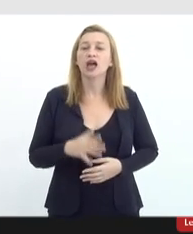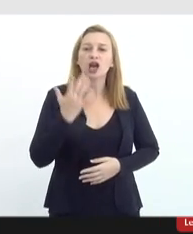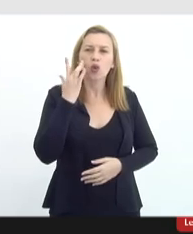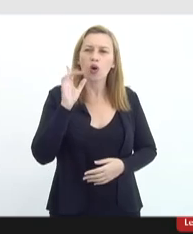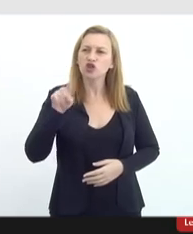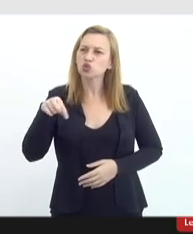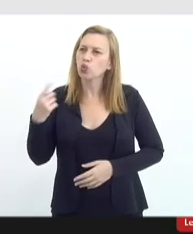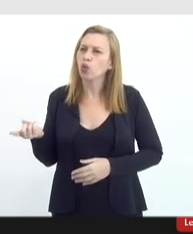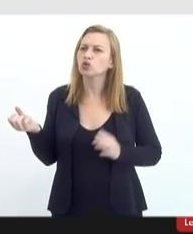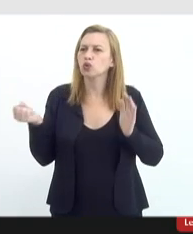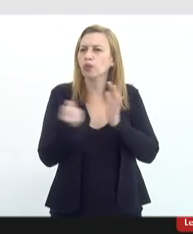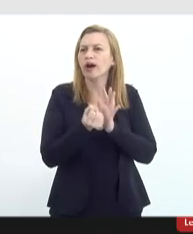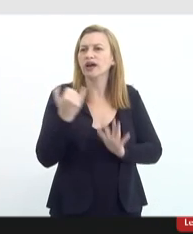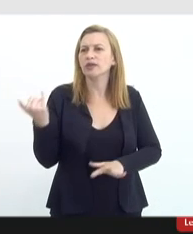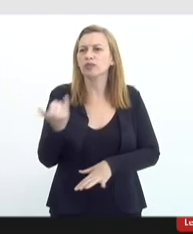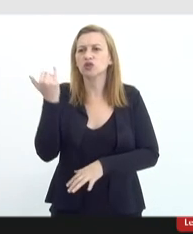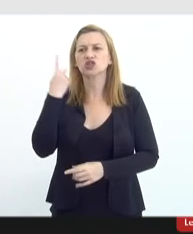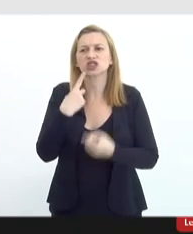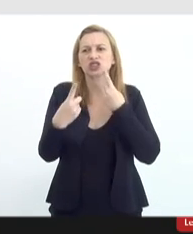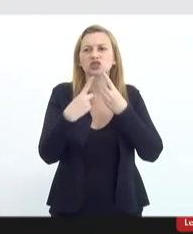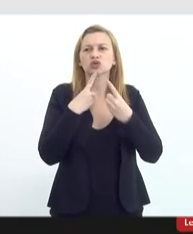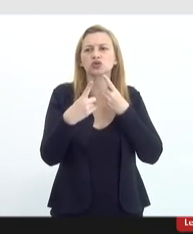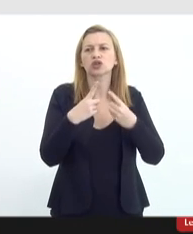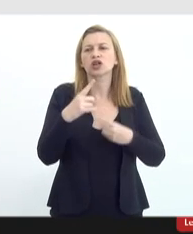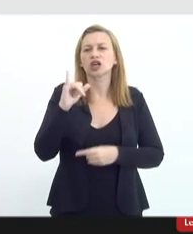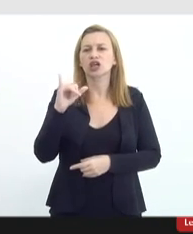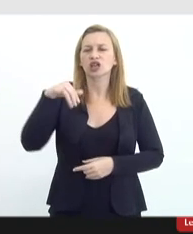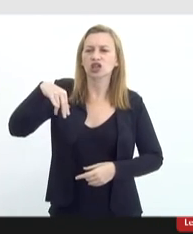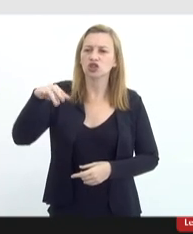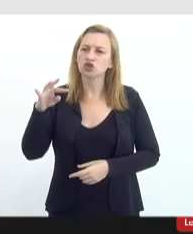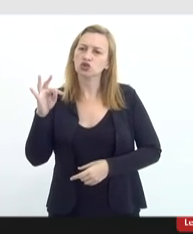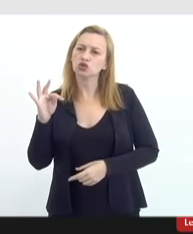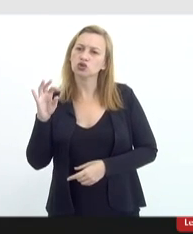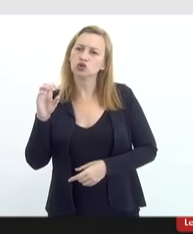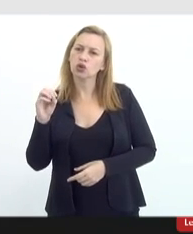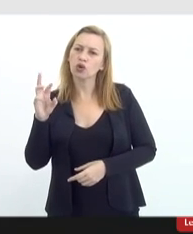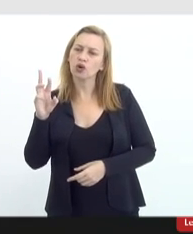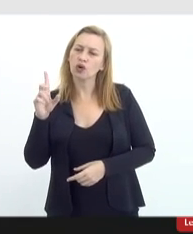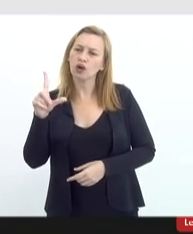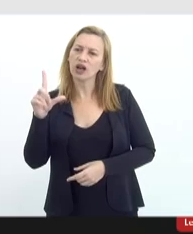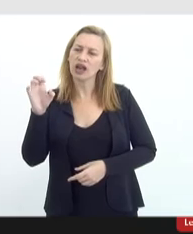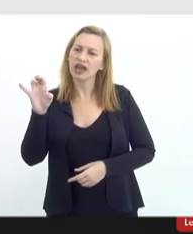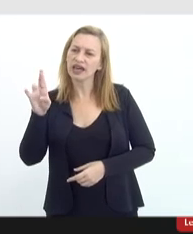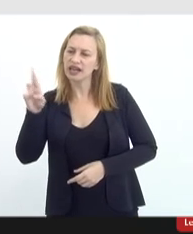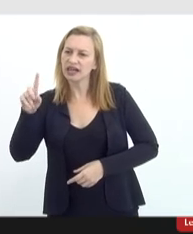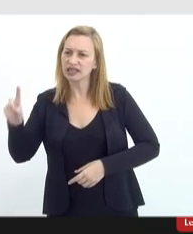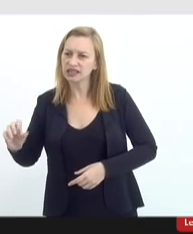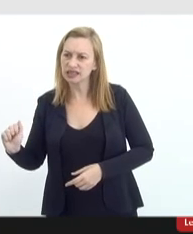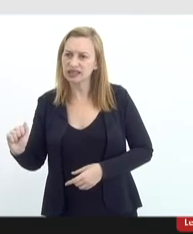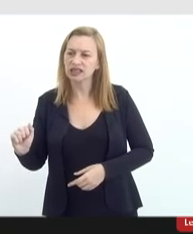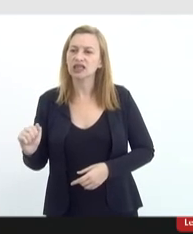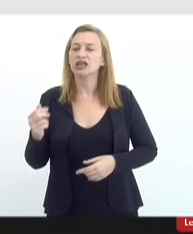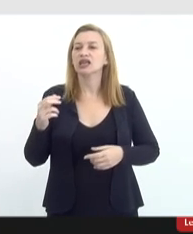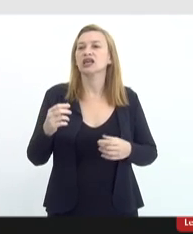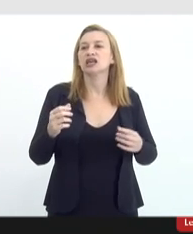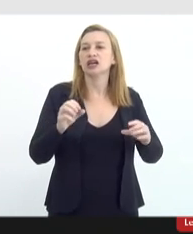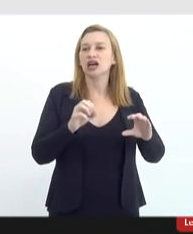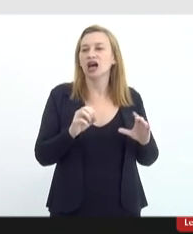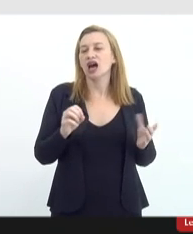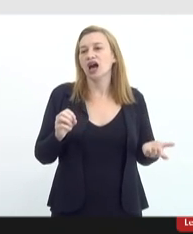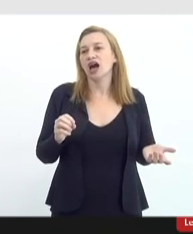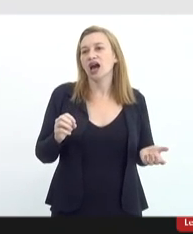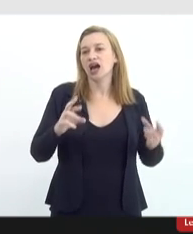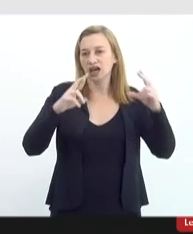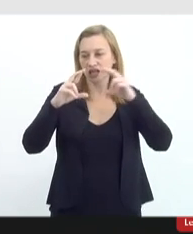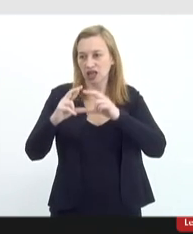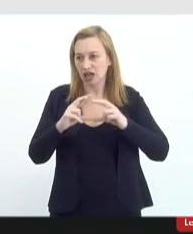outro marco importante nesse debate ainda de intolerância foi a própria aquisição da Rede Record em 89, né, mas que